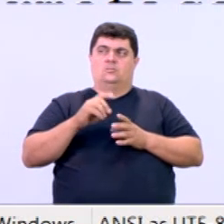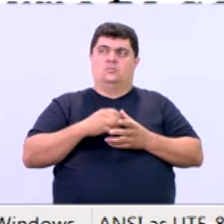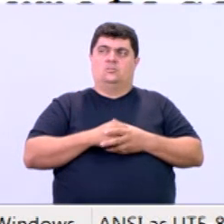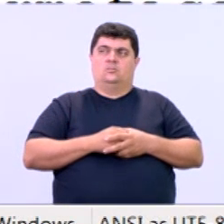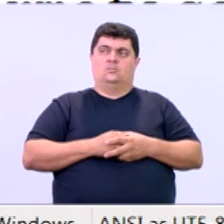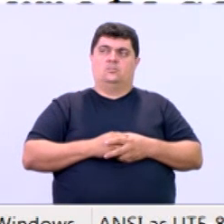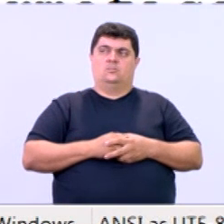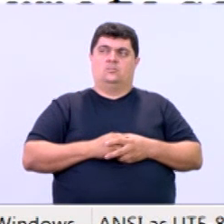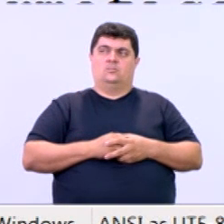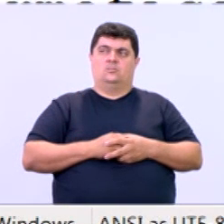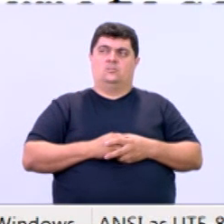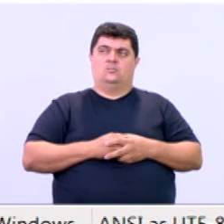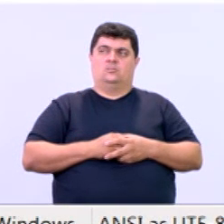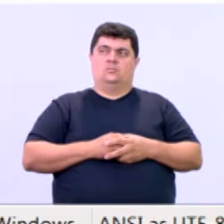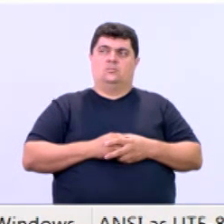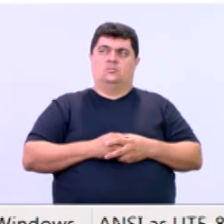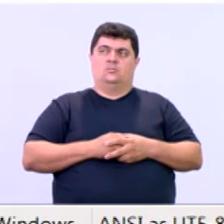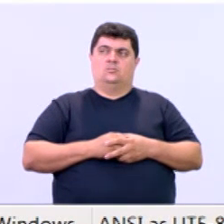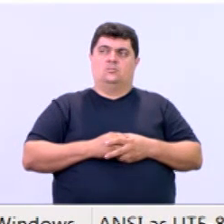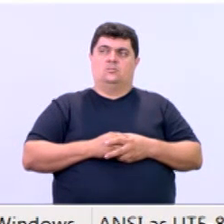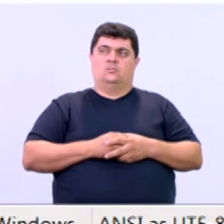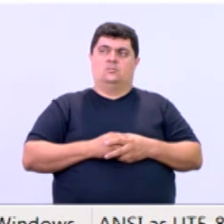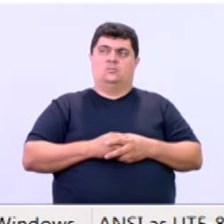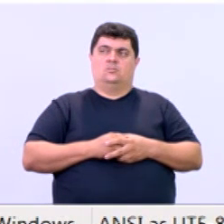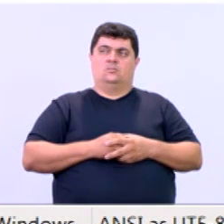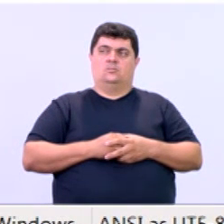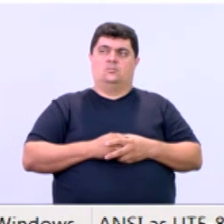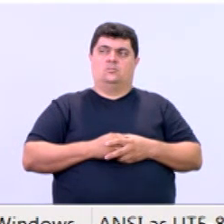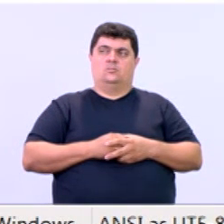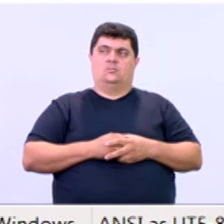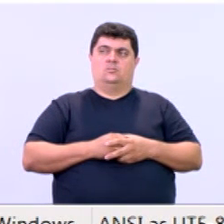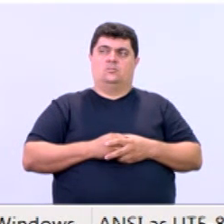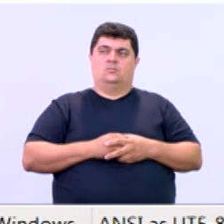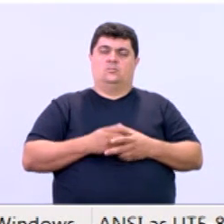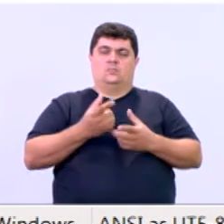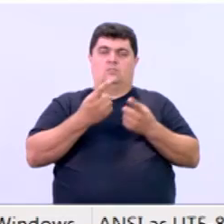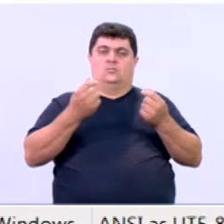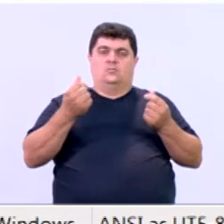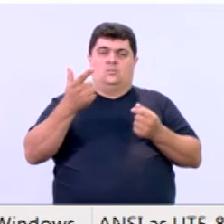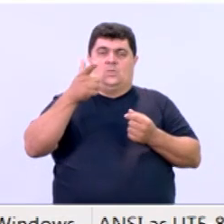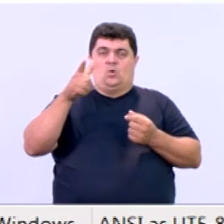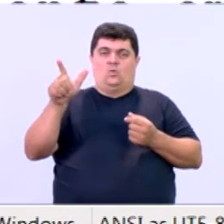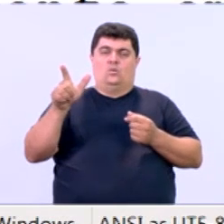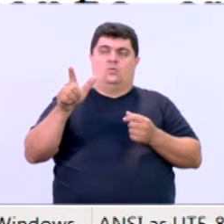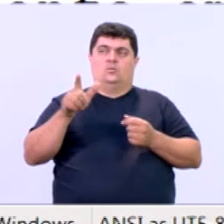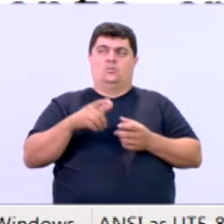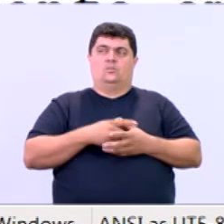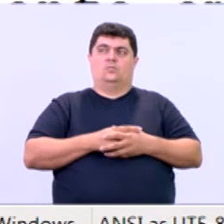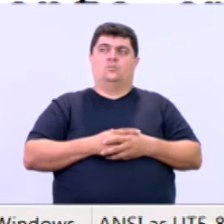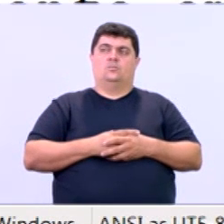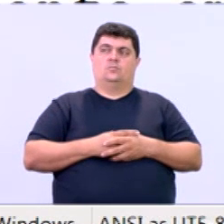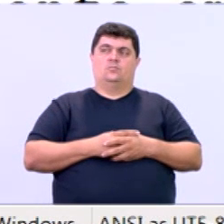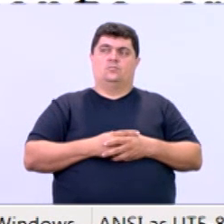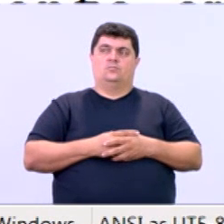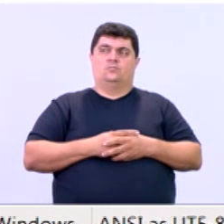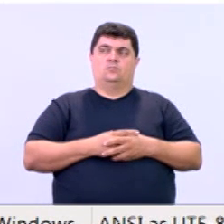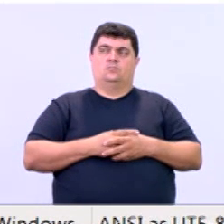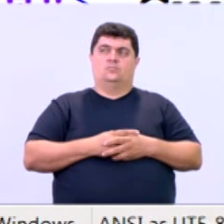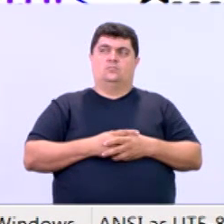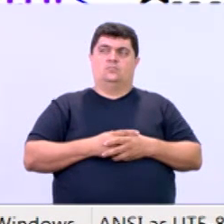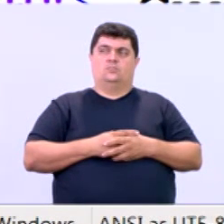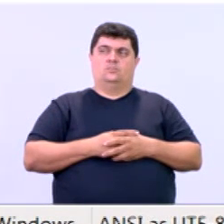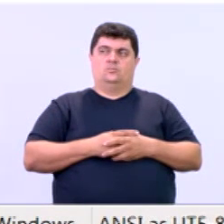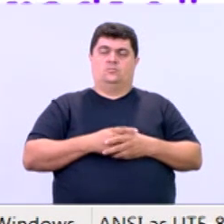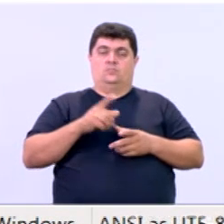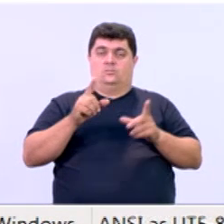valor de IP, e o outro de finanças, tá? Tanto a